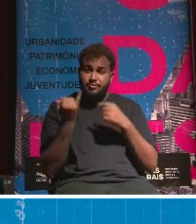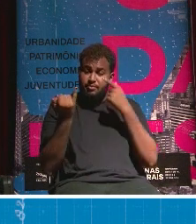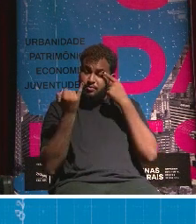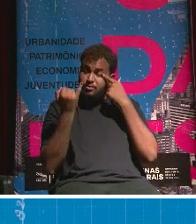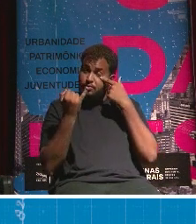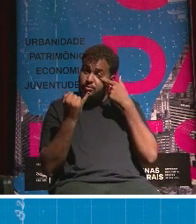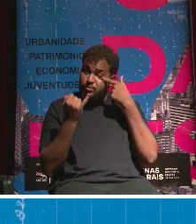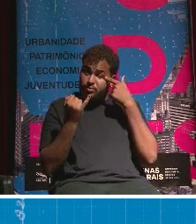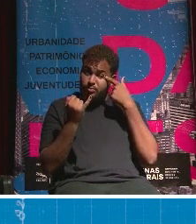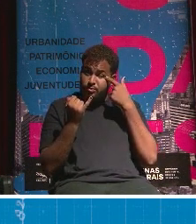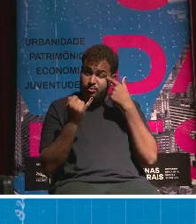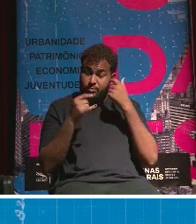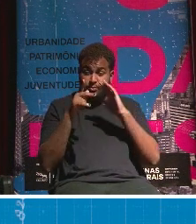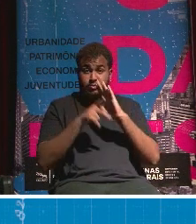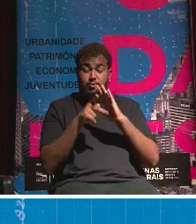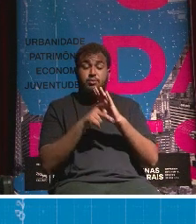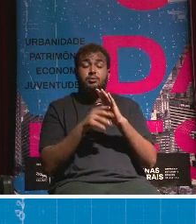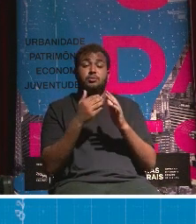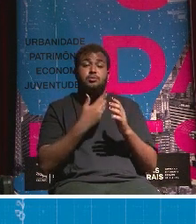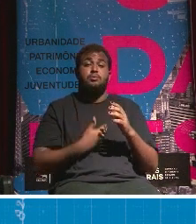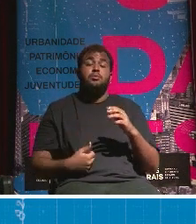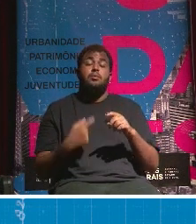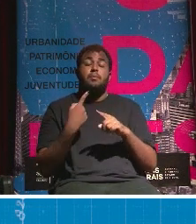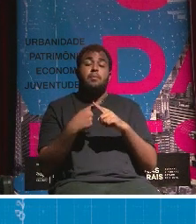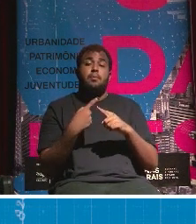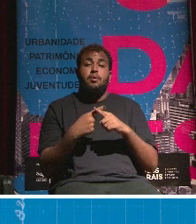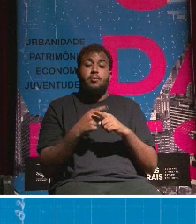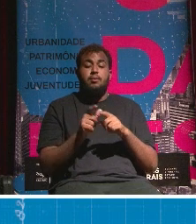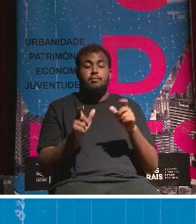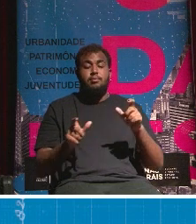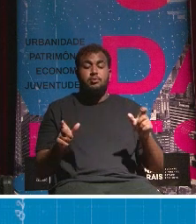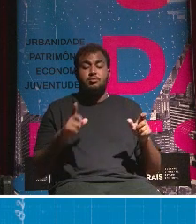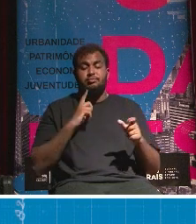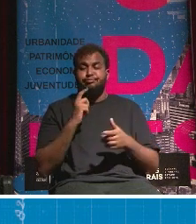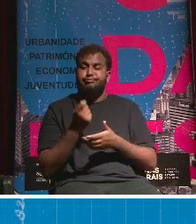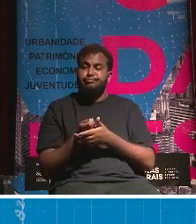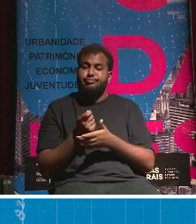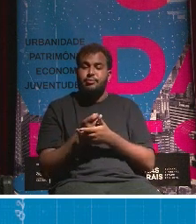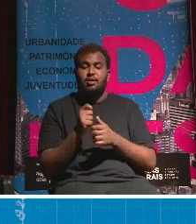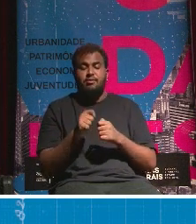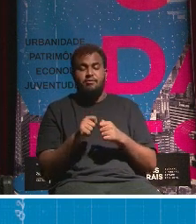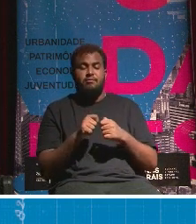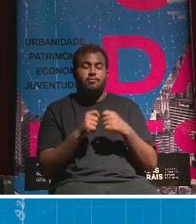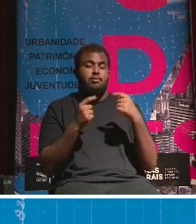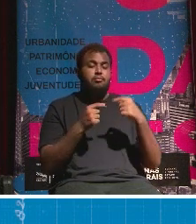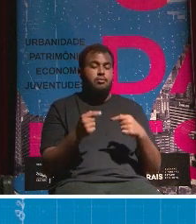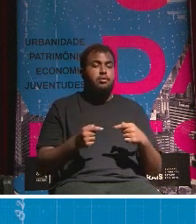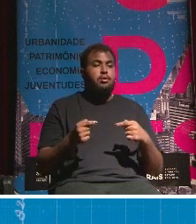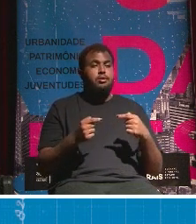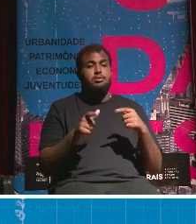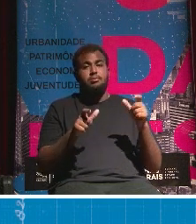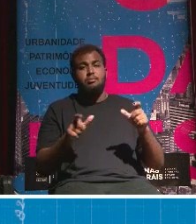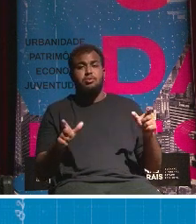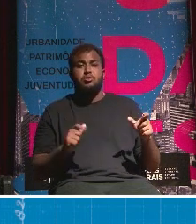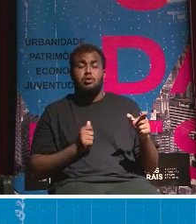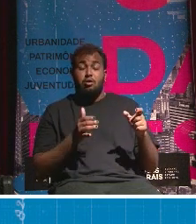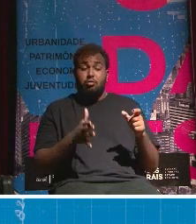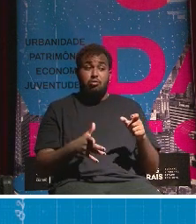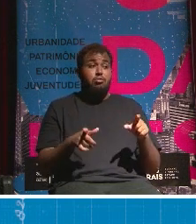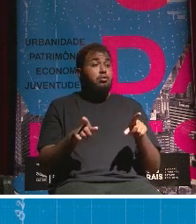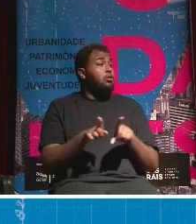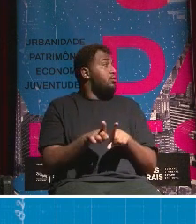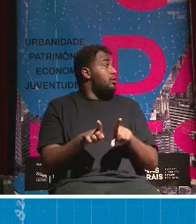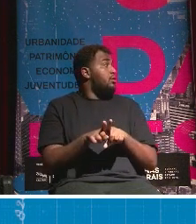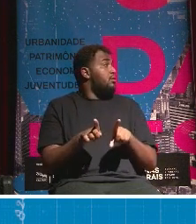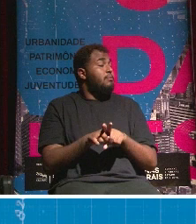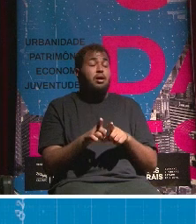vista, porque os burocratas de nível de rua, as pessoas que fazem as políticas, os agentes que atuam